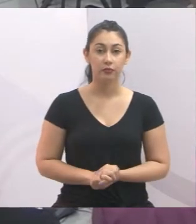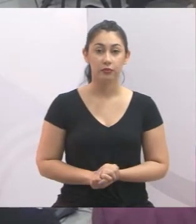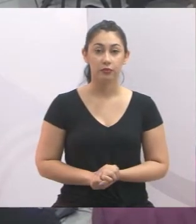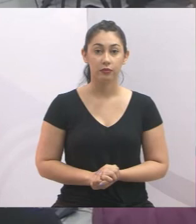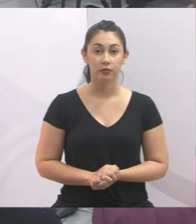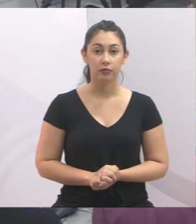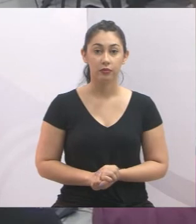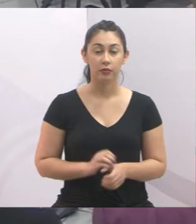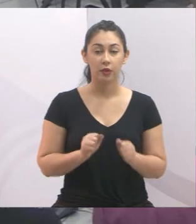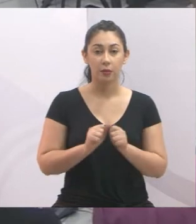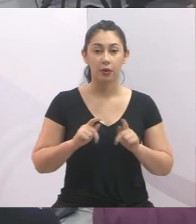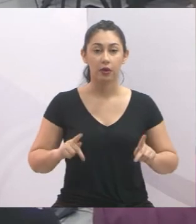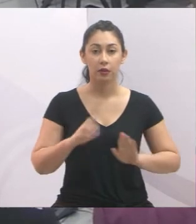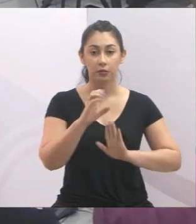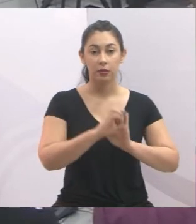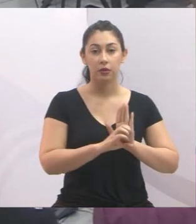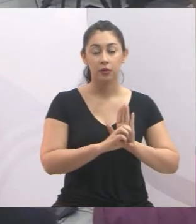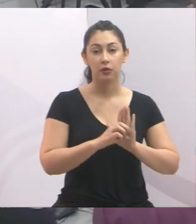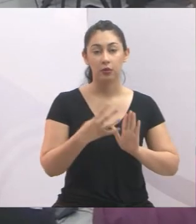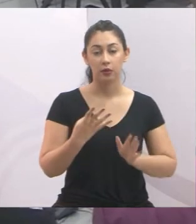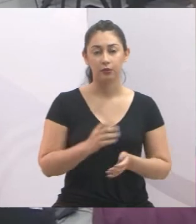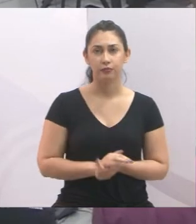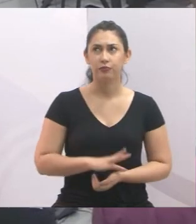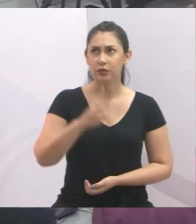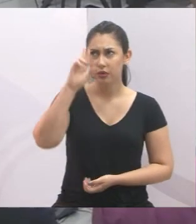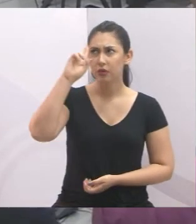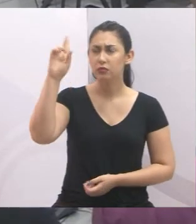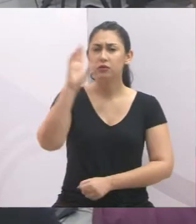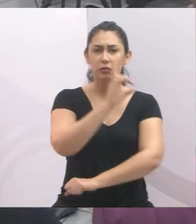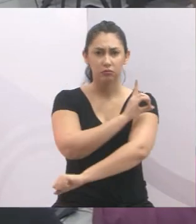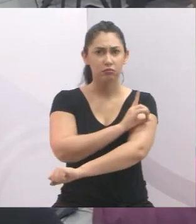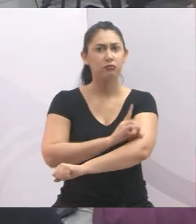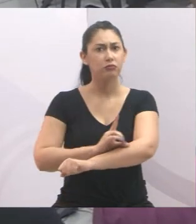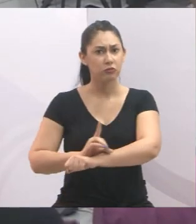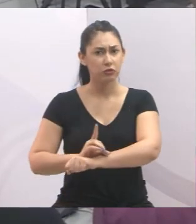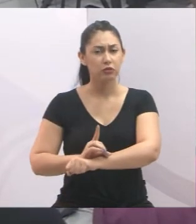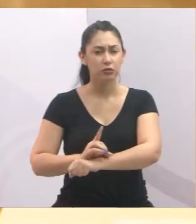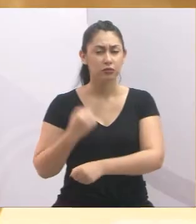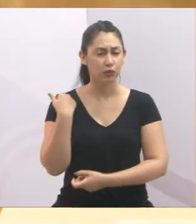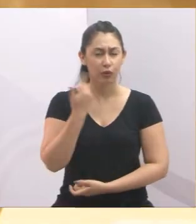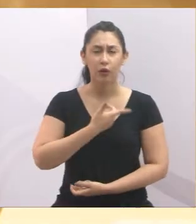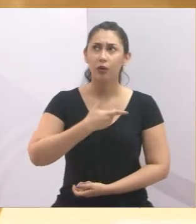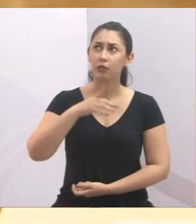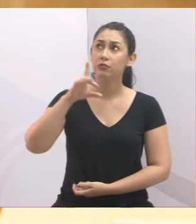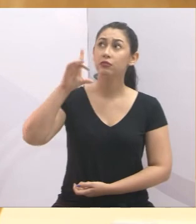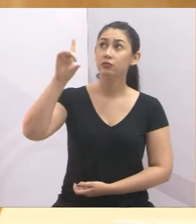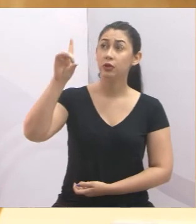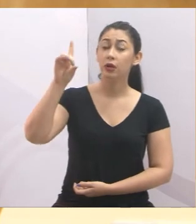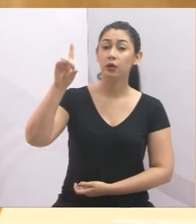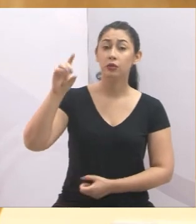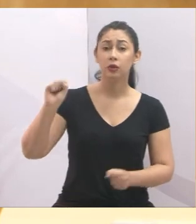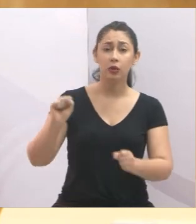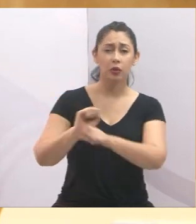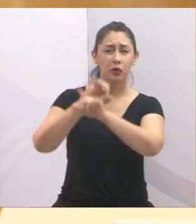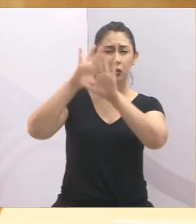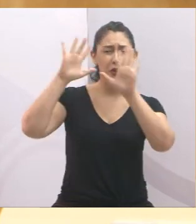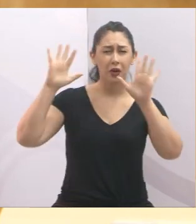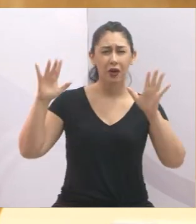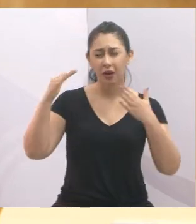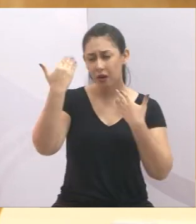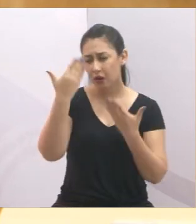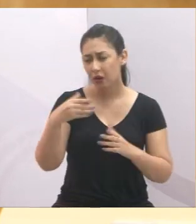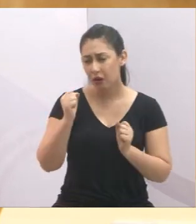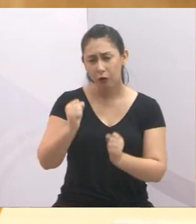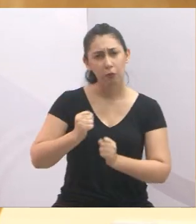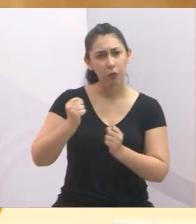Apocalipse 4. Digno é o Senhor nosso, é Deus nosso, de receber a glória e a honra e o